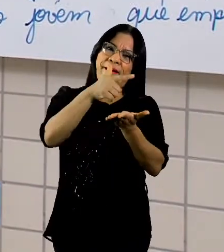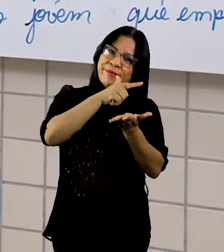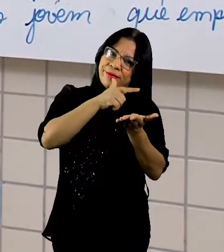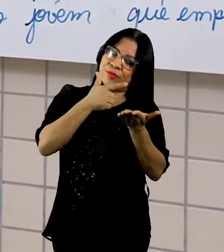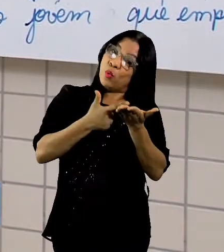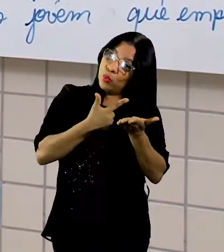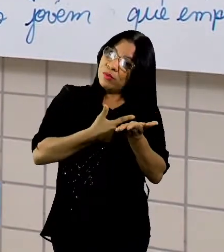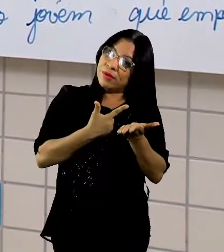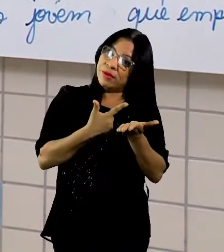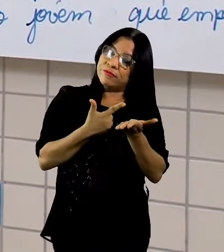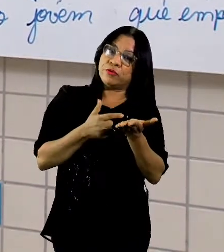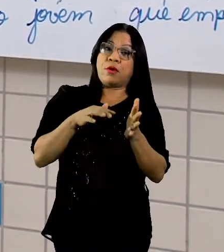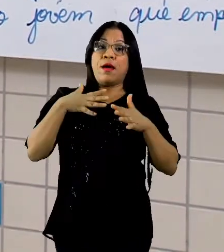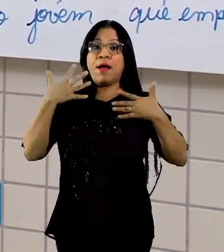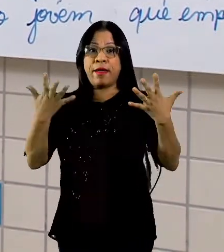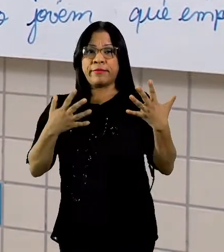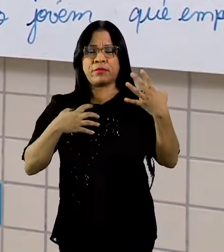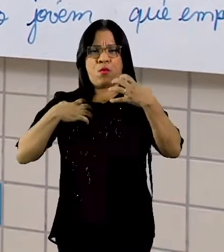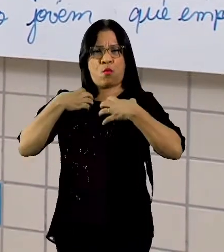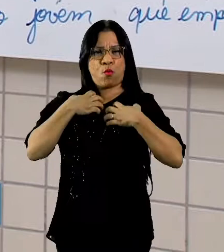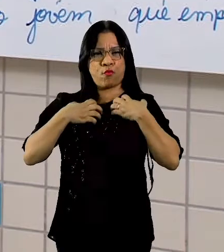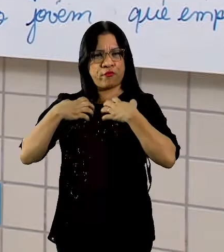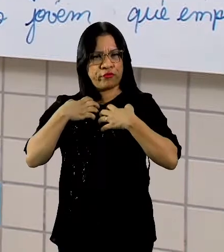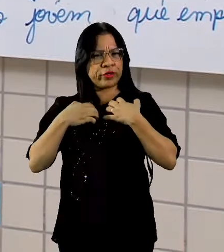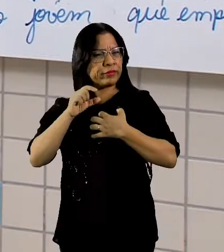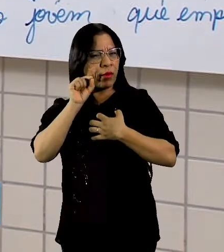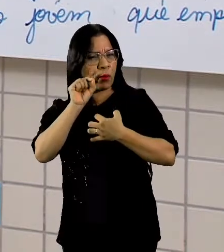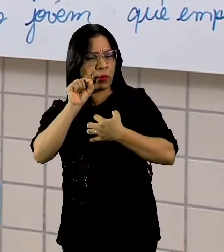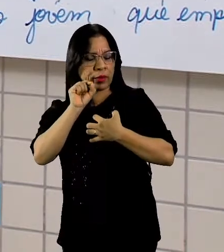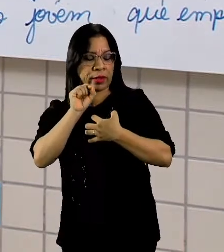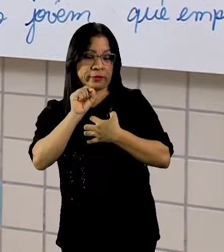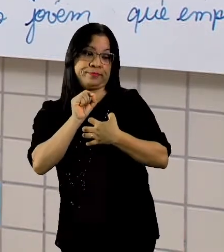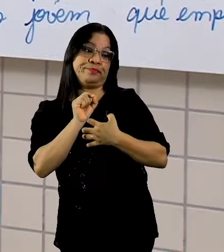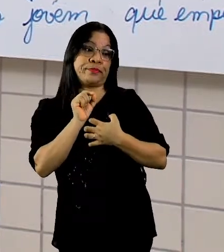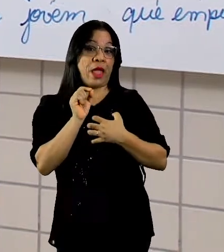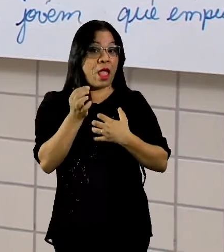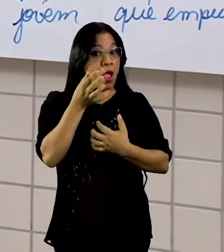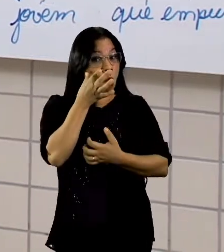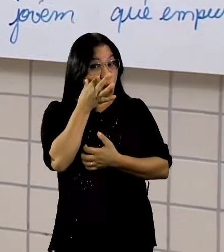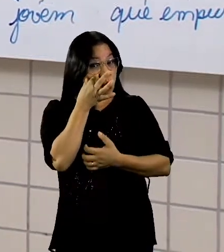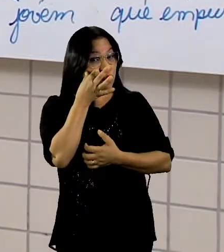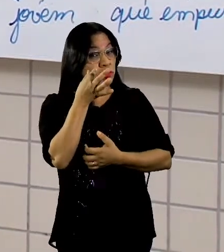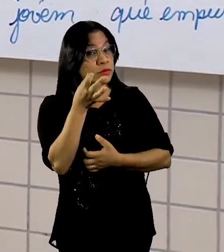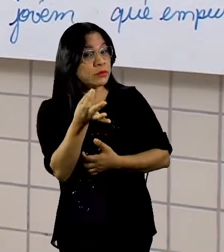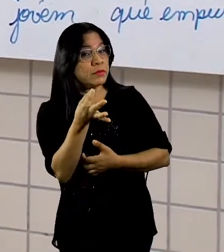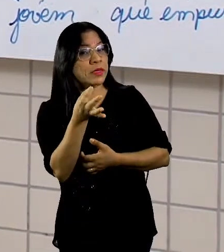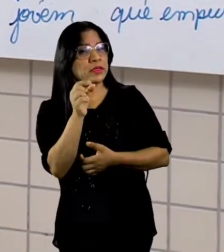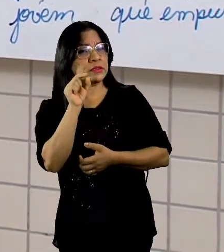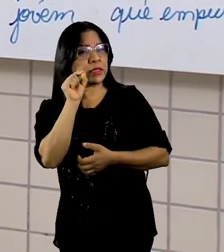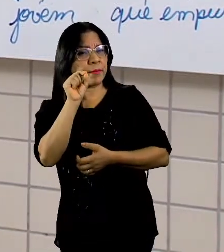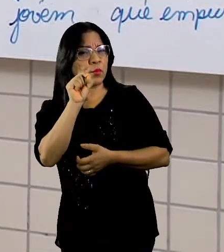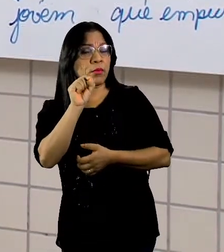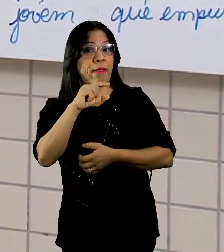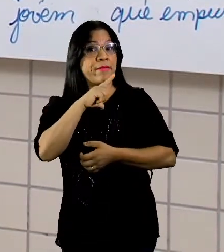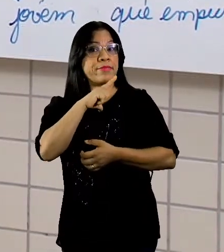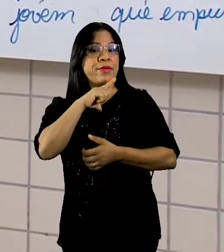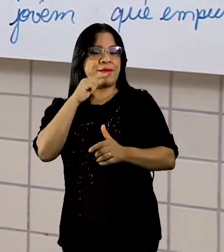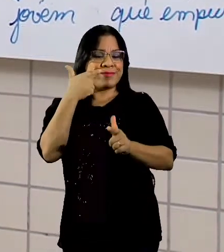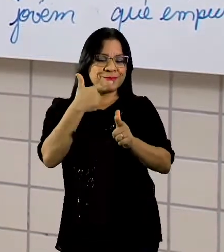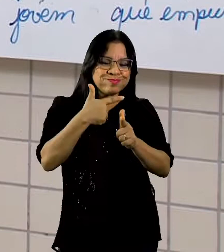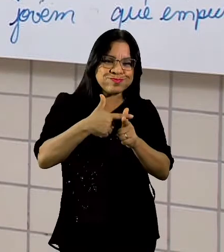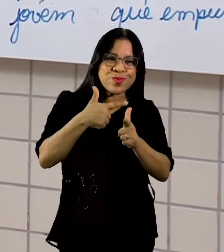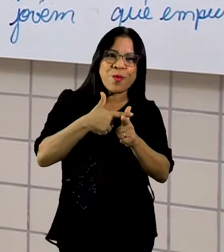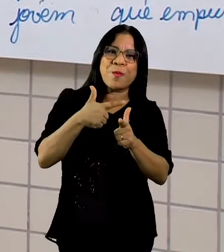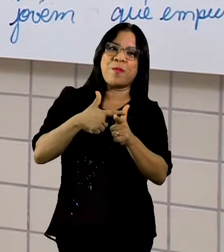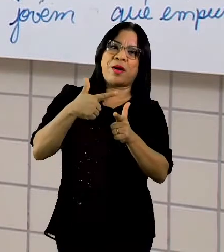é o momento em que vocês percebem que há uma complicação, algo que precisa